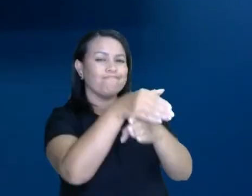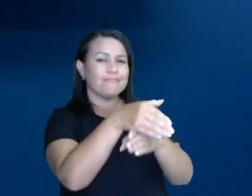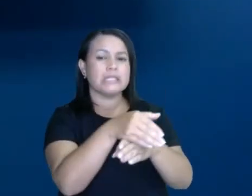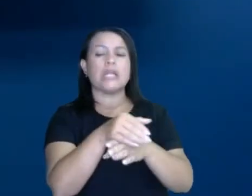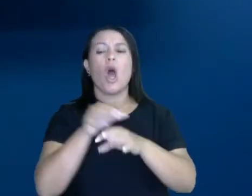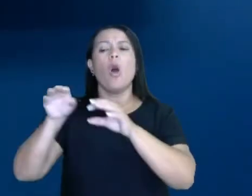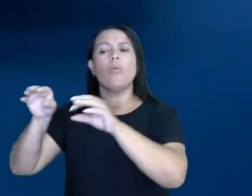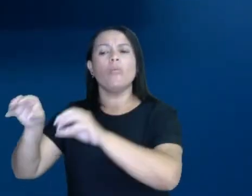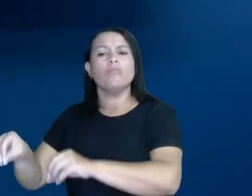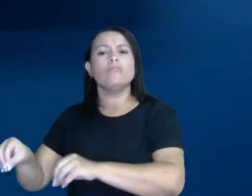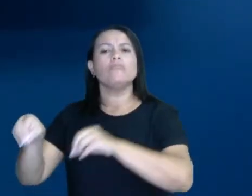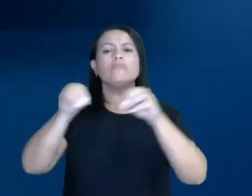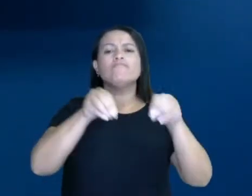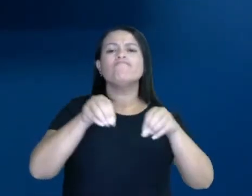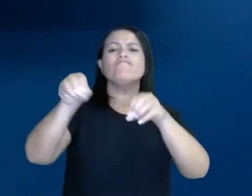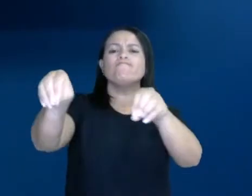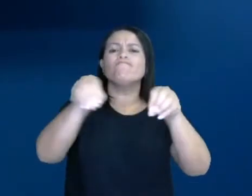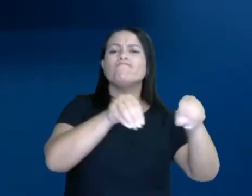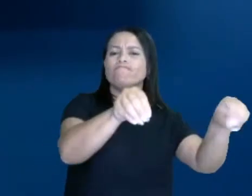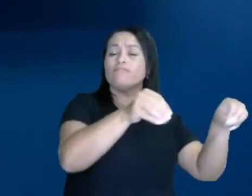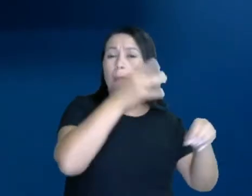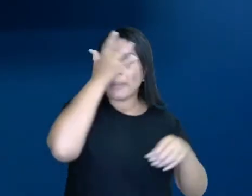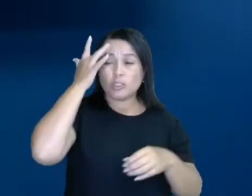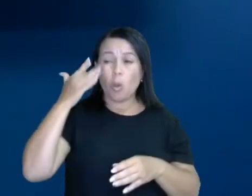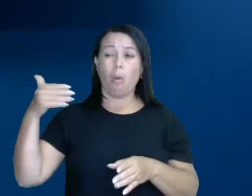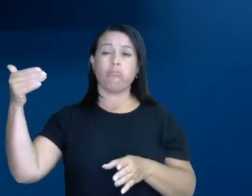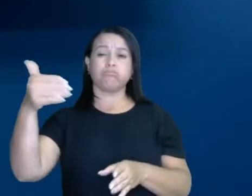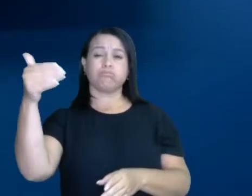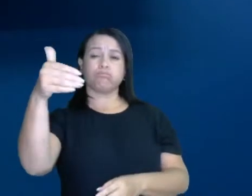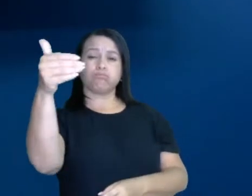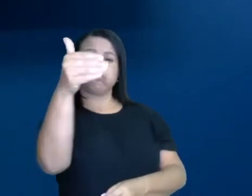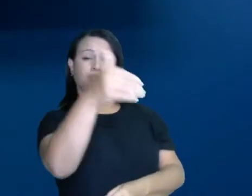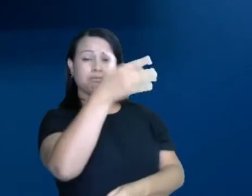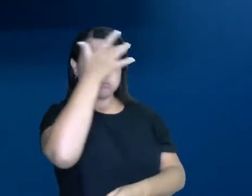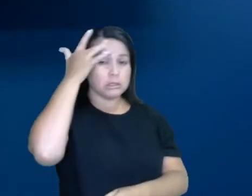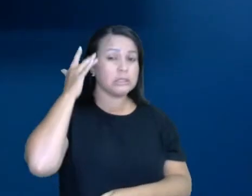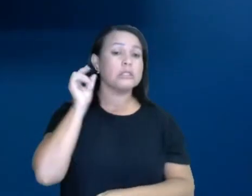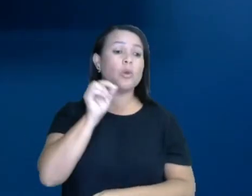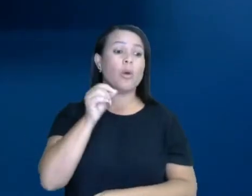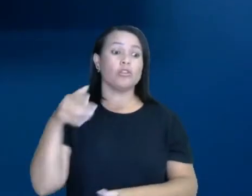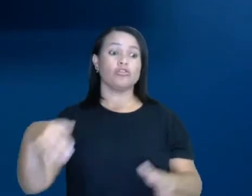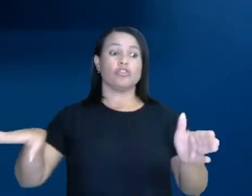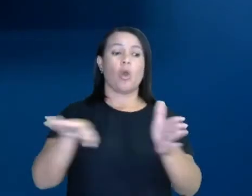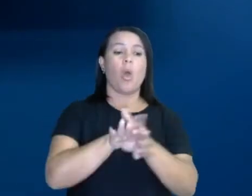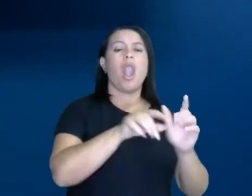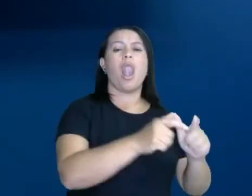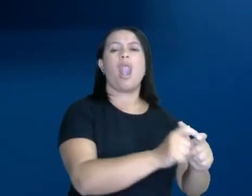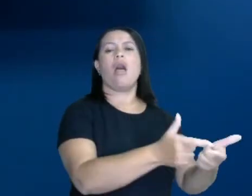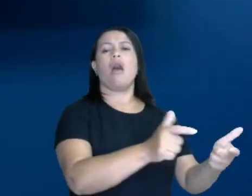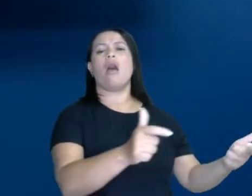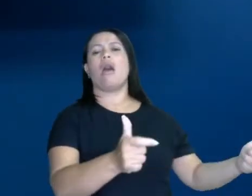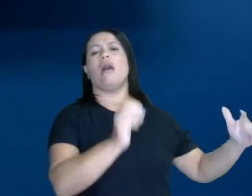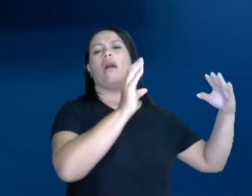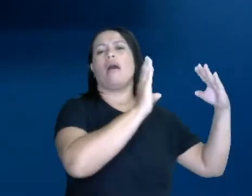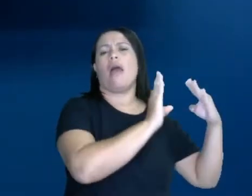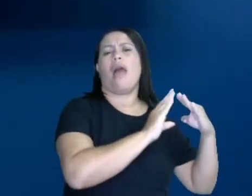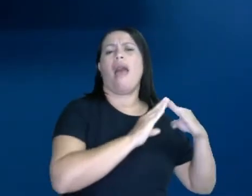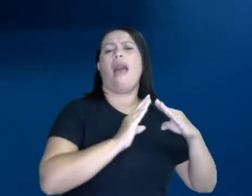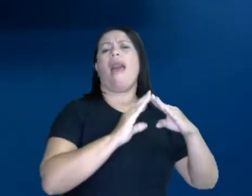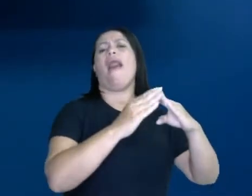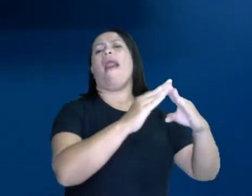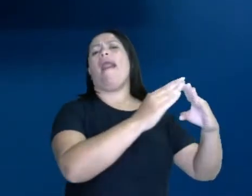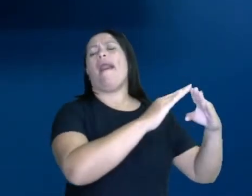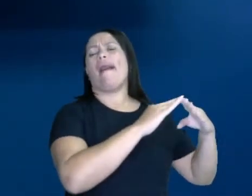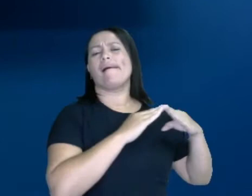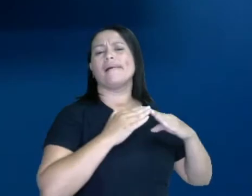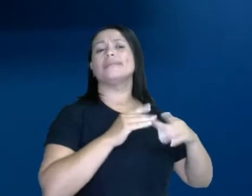de diferentes regiões do país e foram para lá. E aí foi criando vilas e povoados e foi crescendo